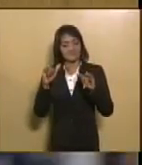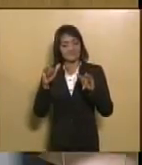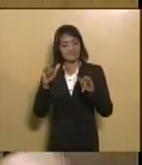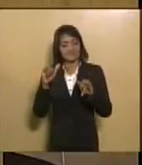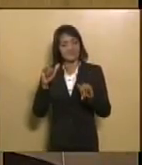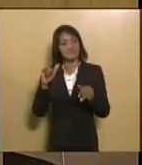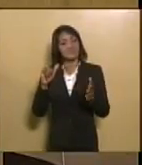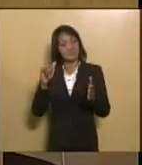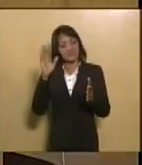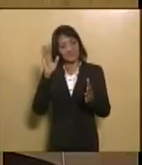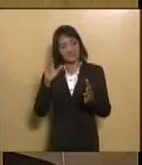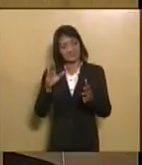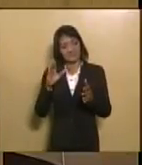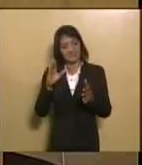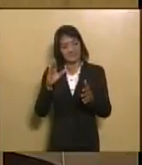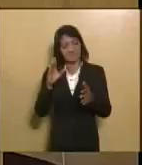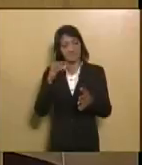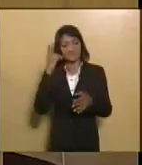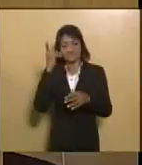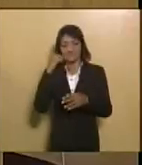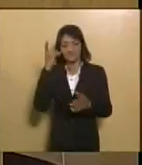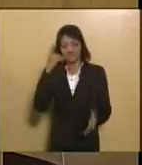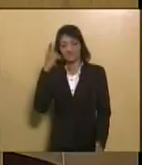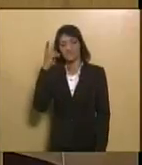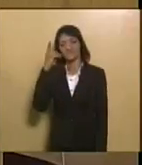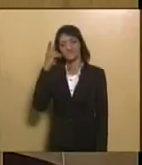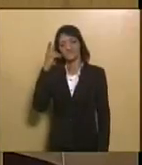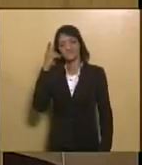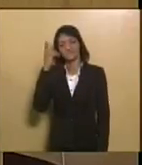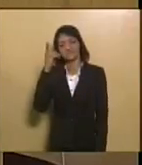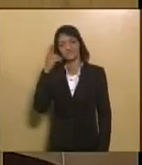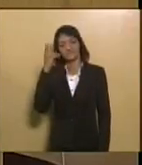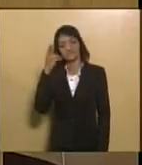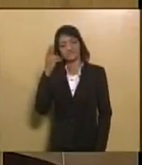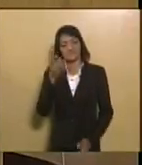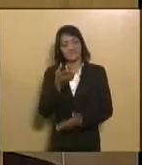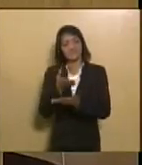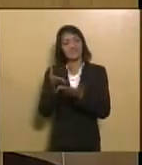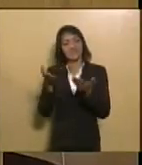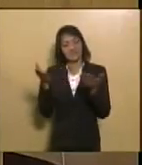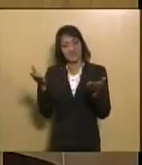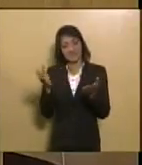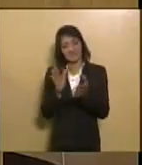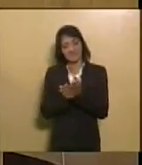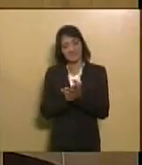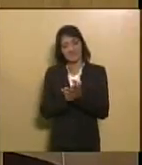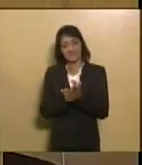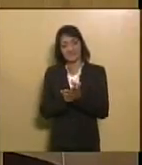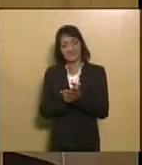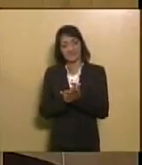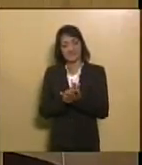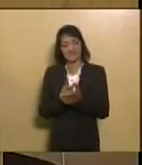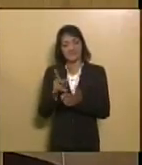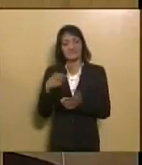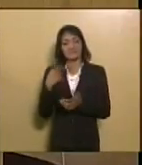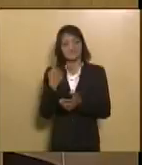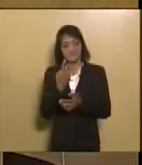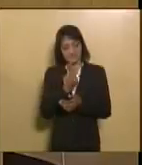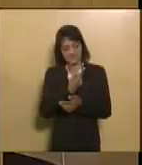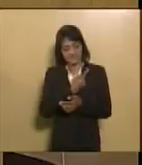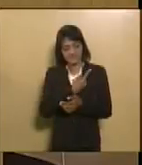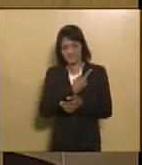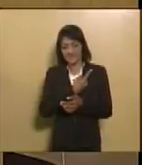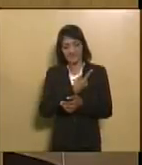aos senhores deputados, à mesa, que nós iremos realizar uma